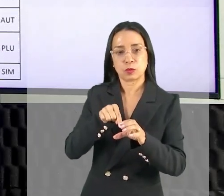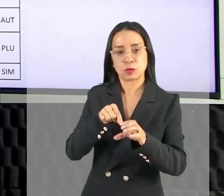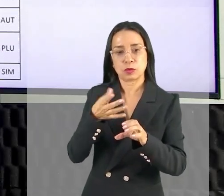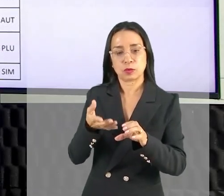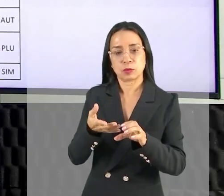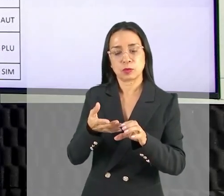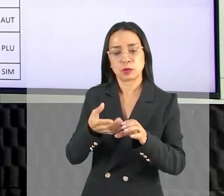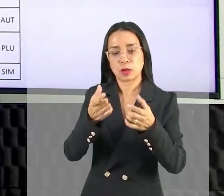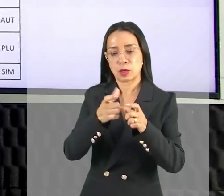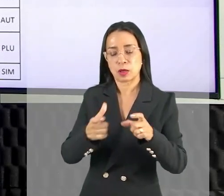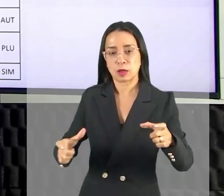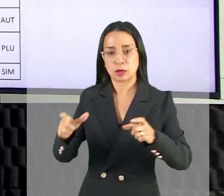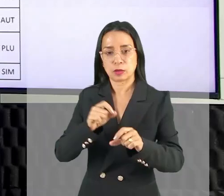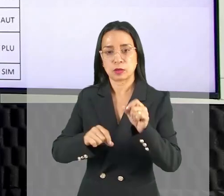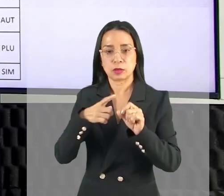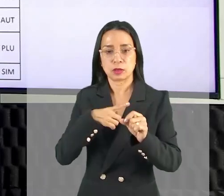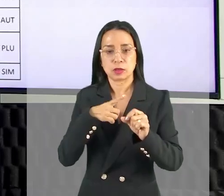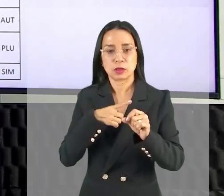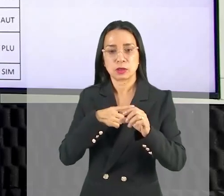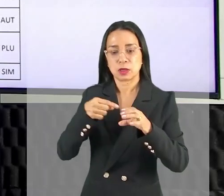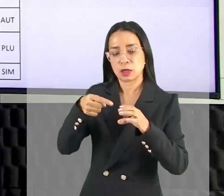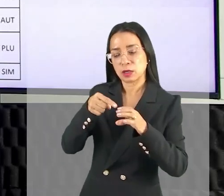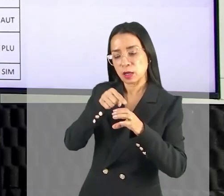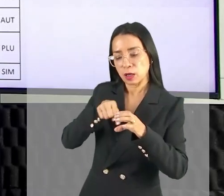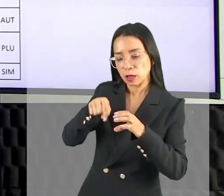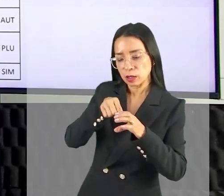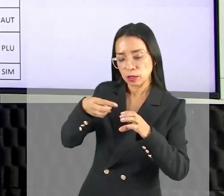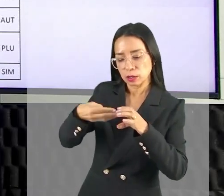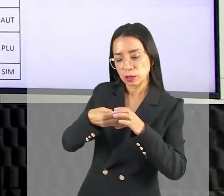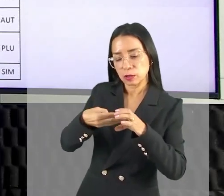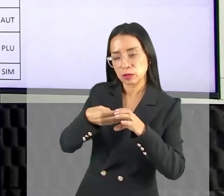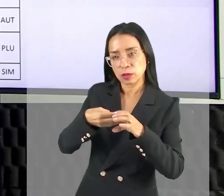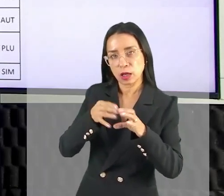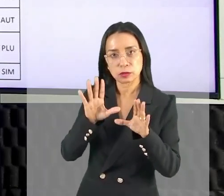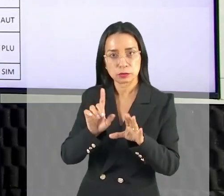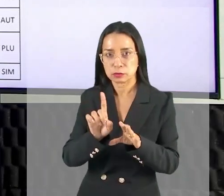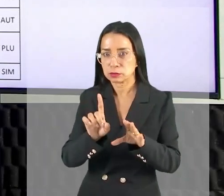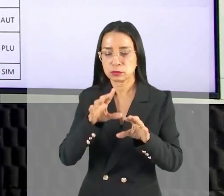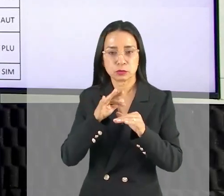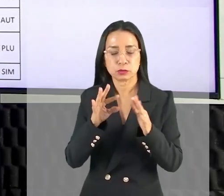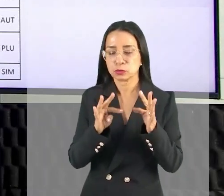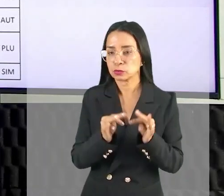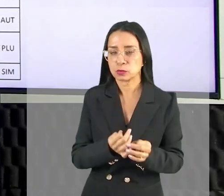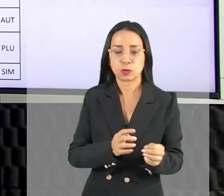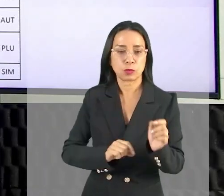A maioria tem parede celular, não todos, portanto.